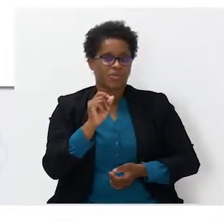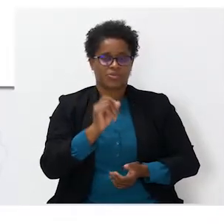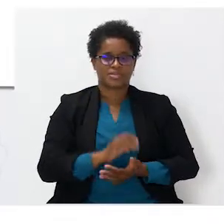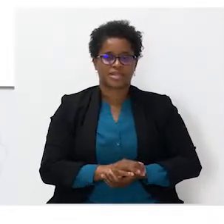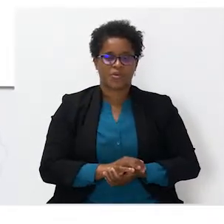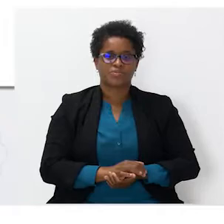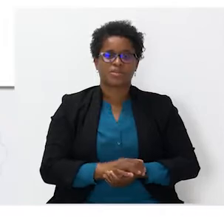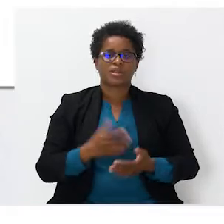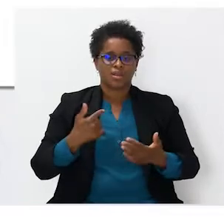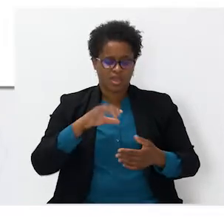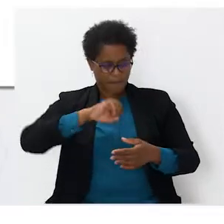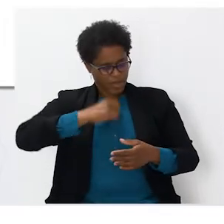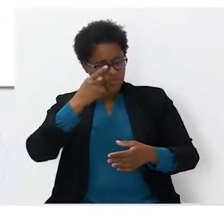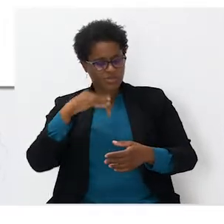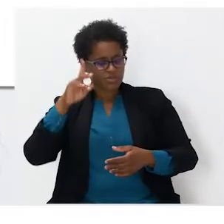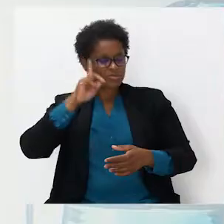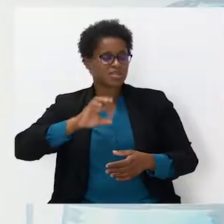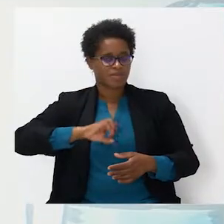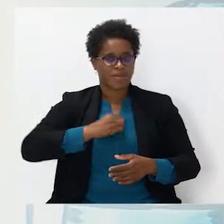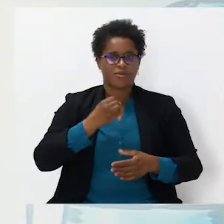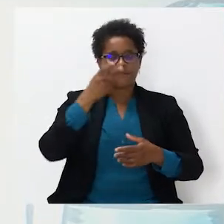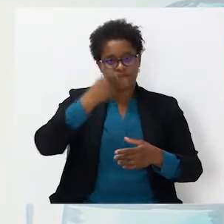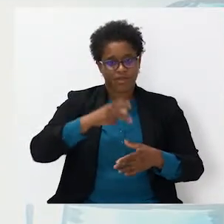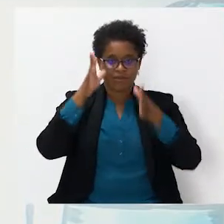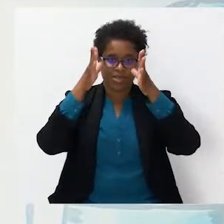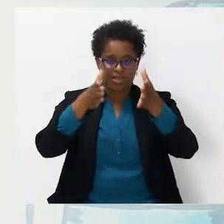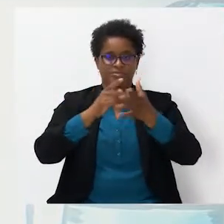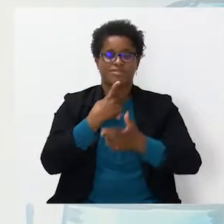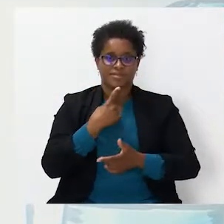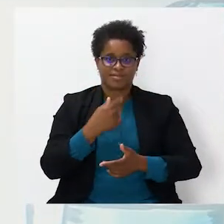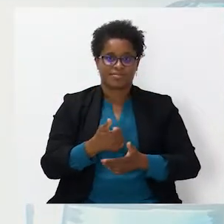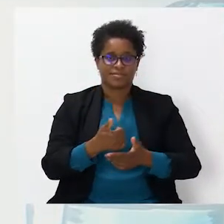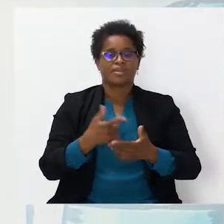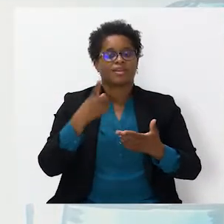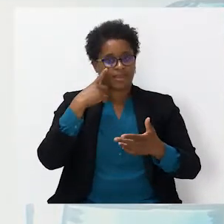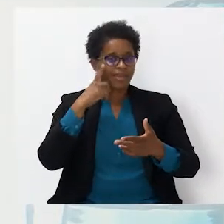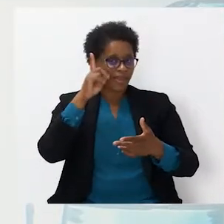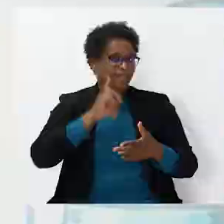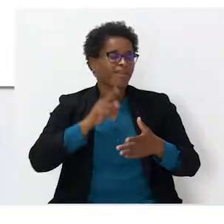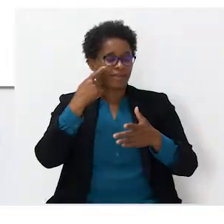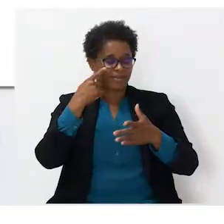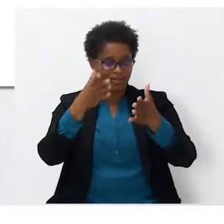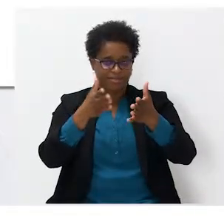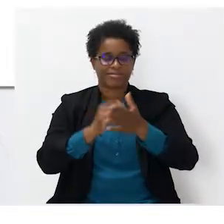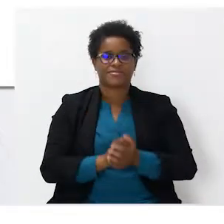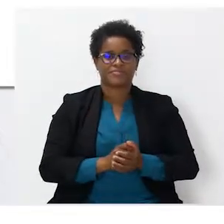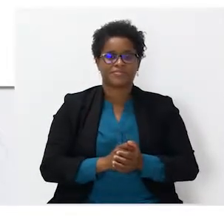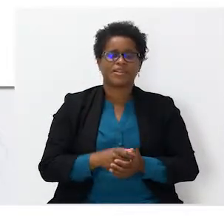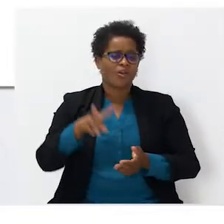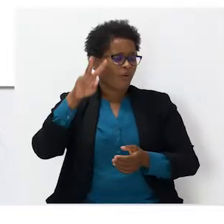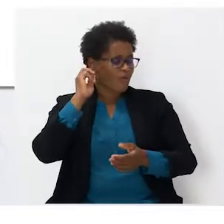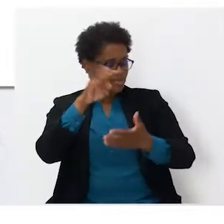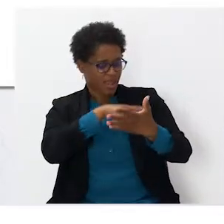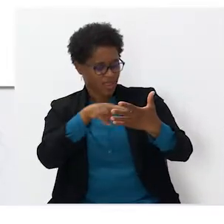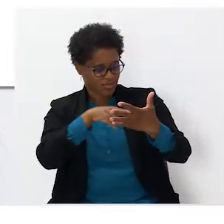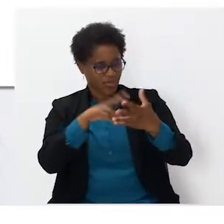pontuação. Meus meninos e minhas meninas, fiquem bem atentos, certo? E atentas. Ouçam a